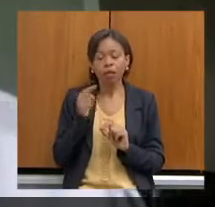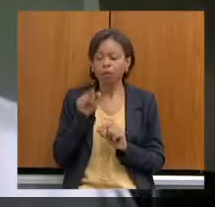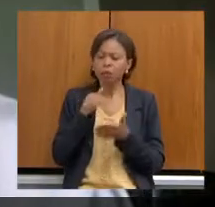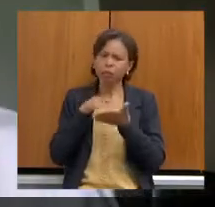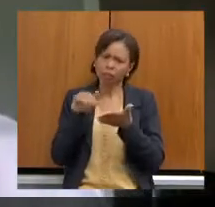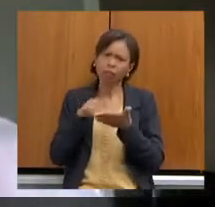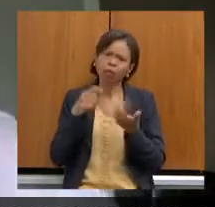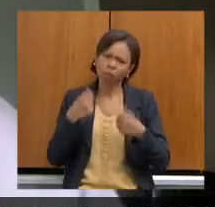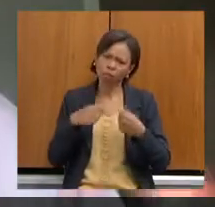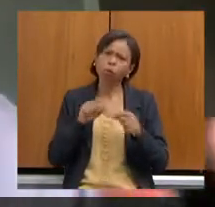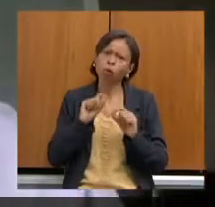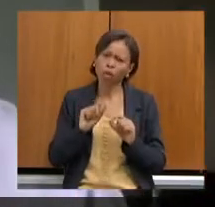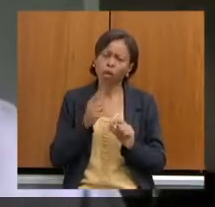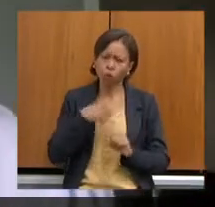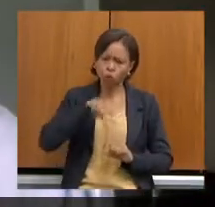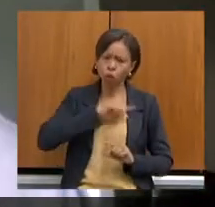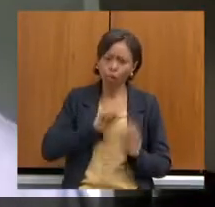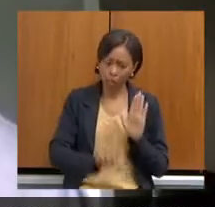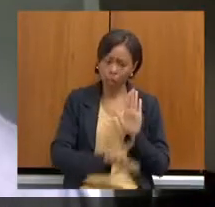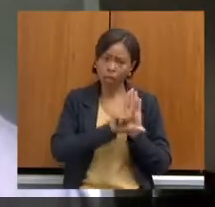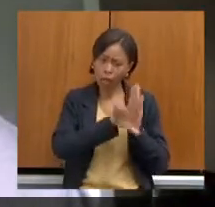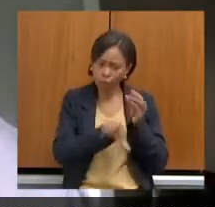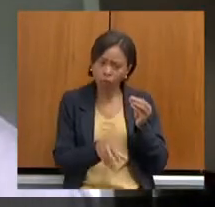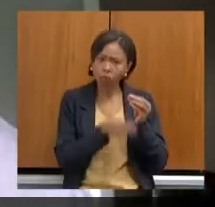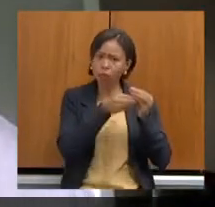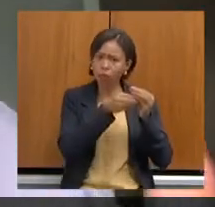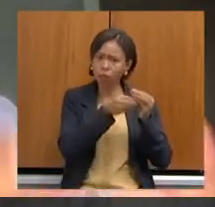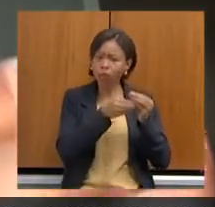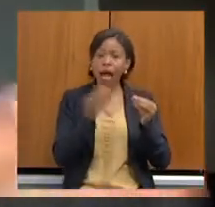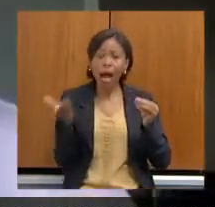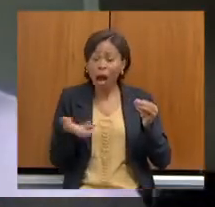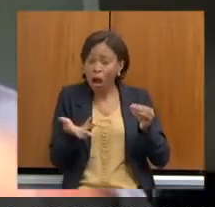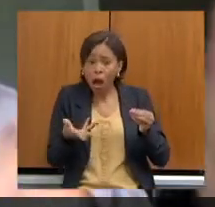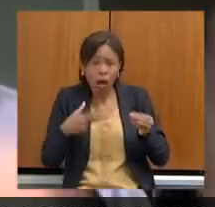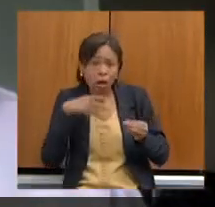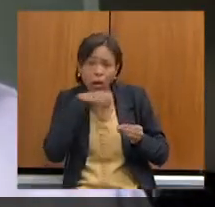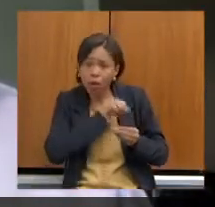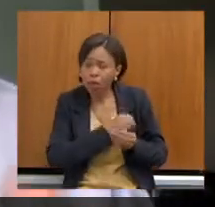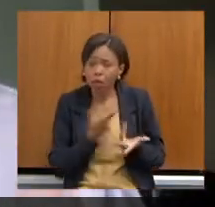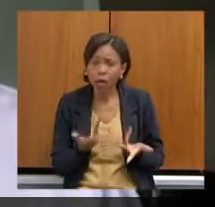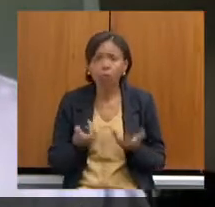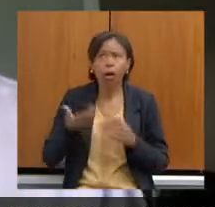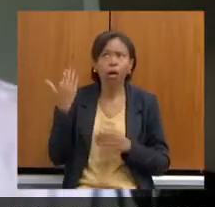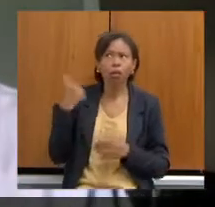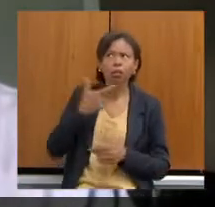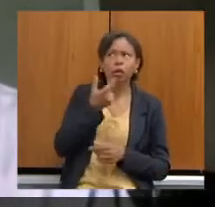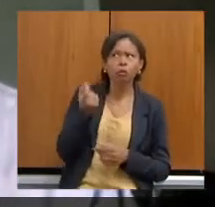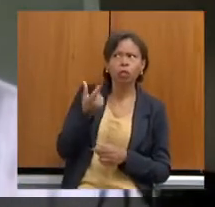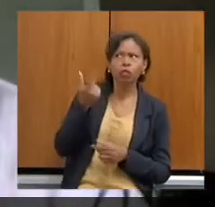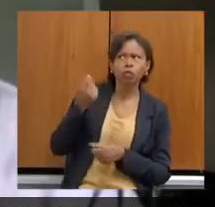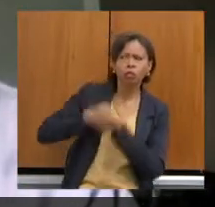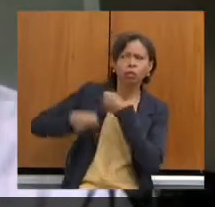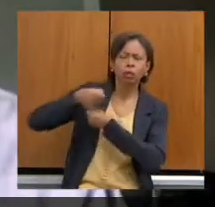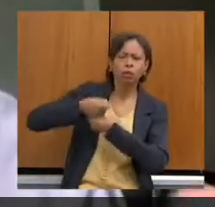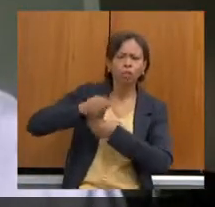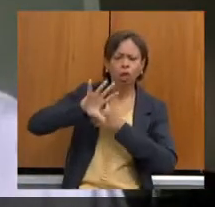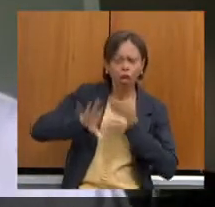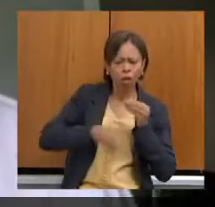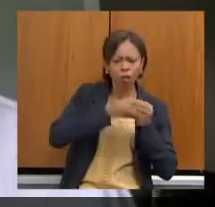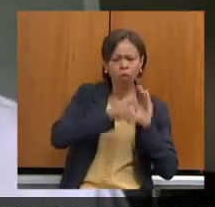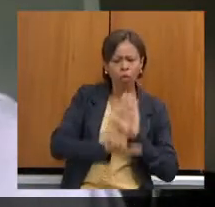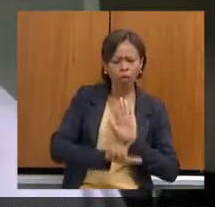nossas emendas quando a gente coloque - Secretaria de agropecuária um ano passado 2020 em venda em 2020 para comprar dois